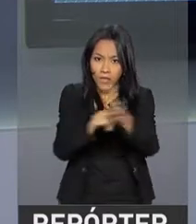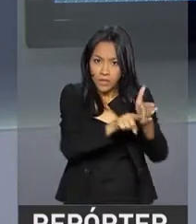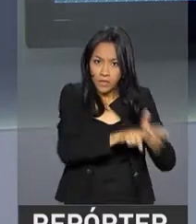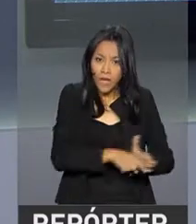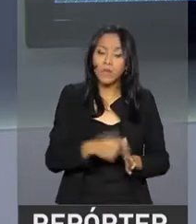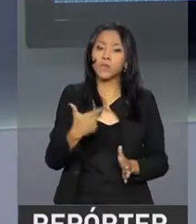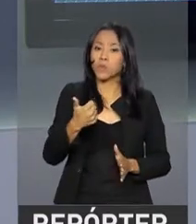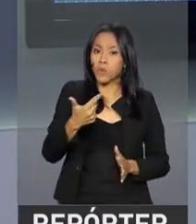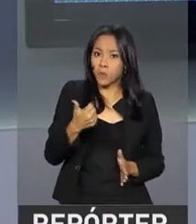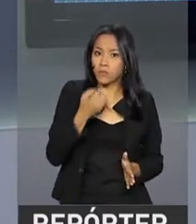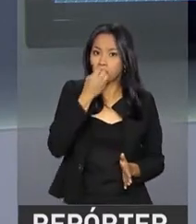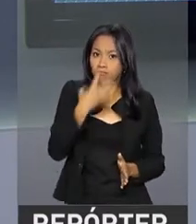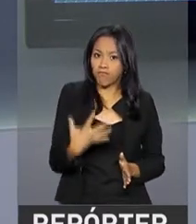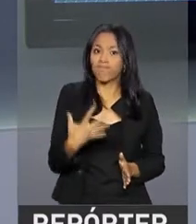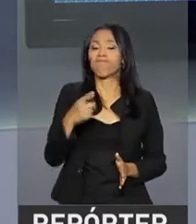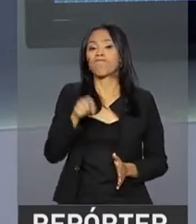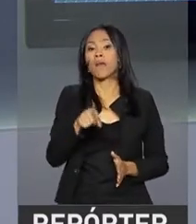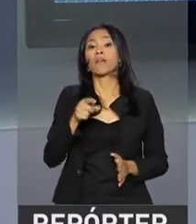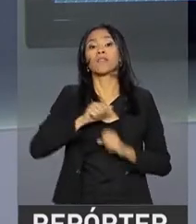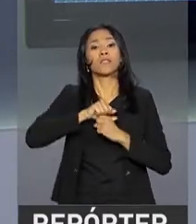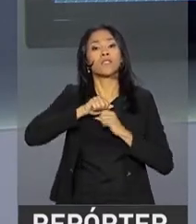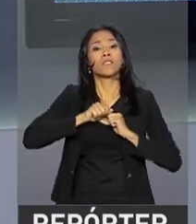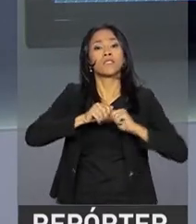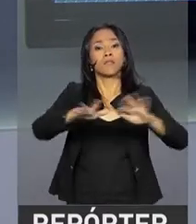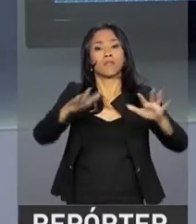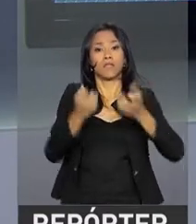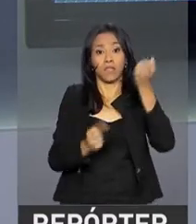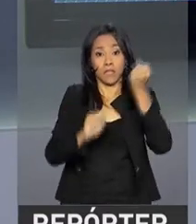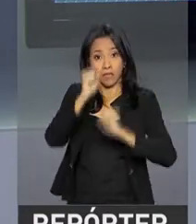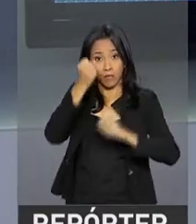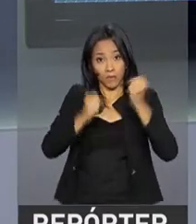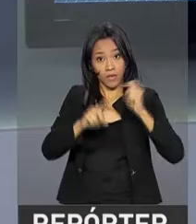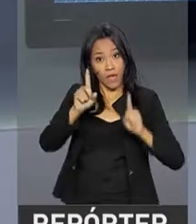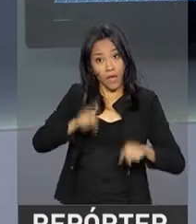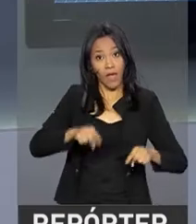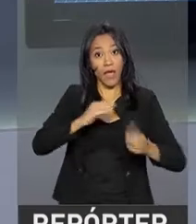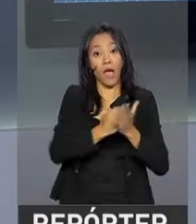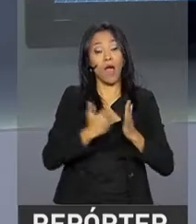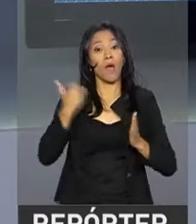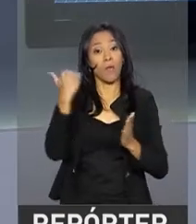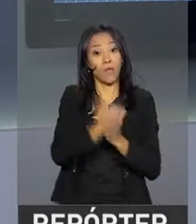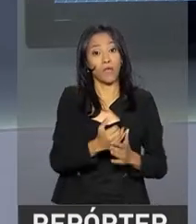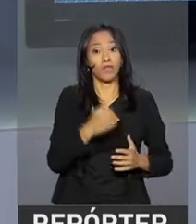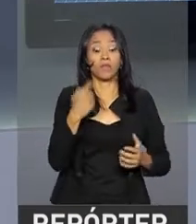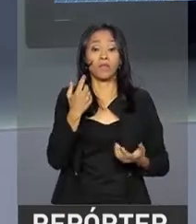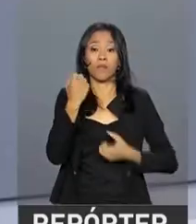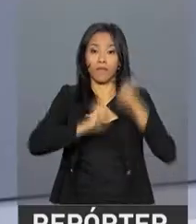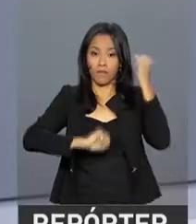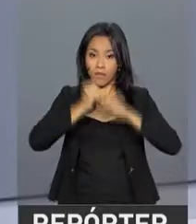melhora disseminada na produção industrial foi o aumento na fabricação de veículos automotivos